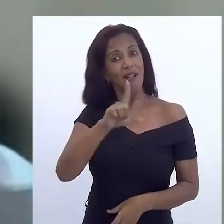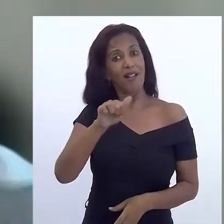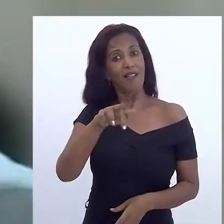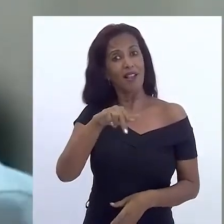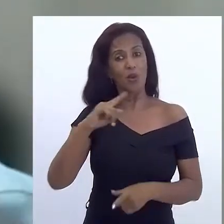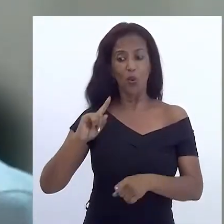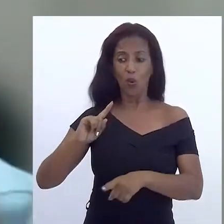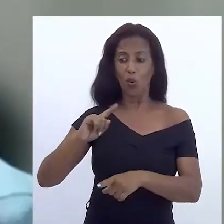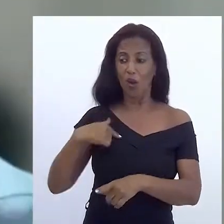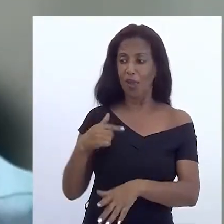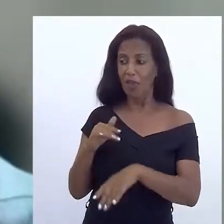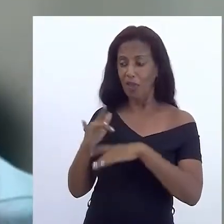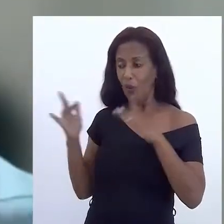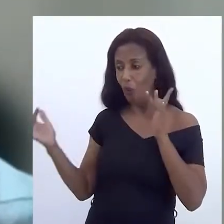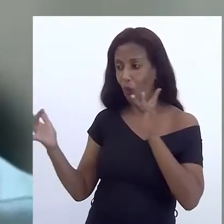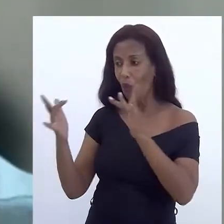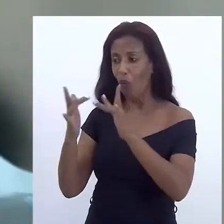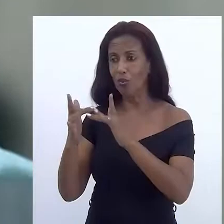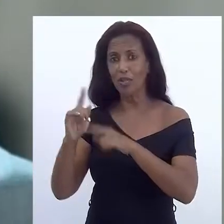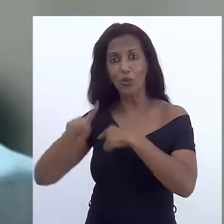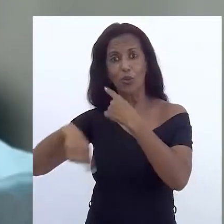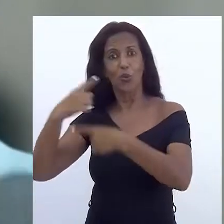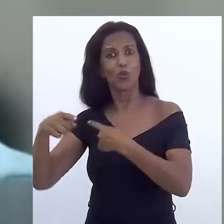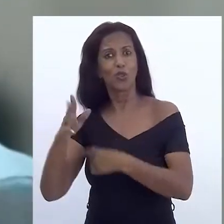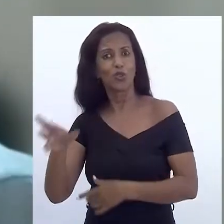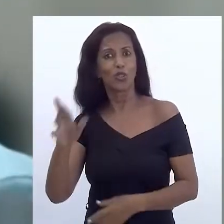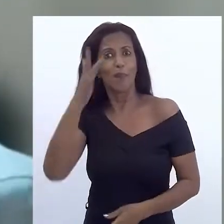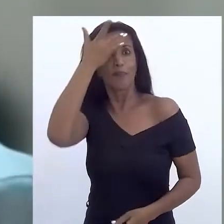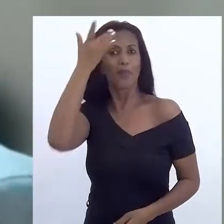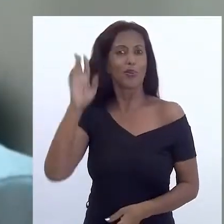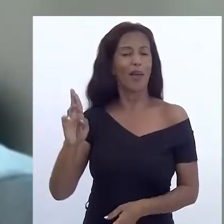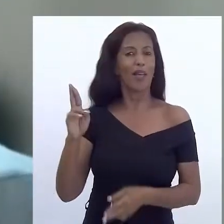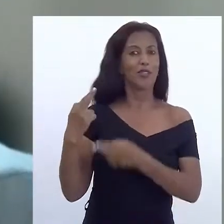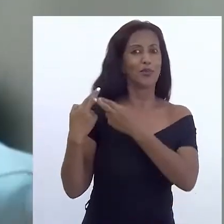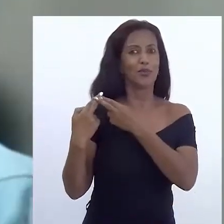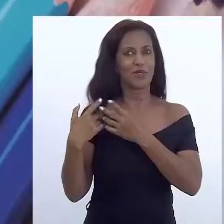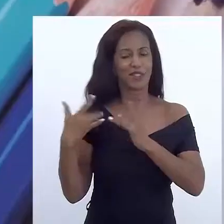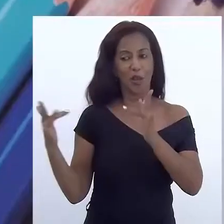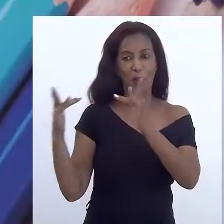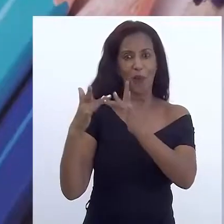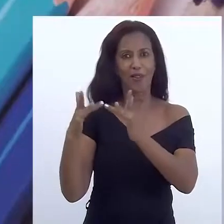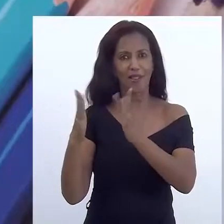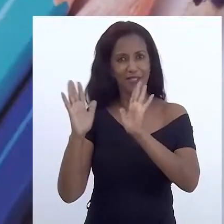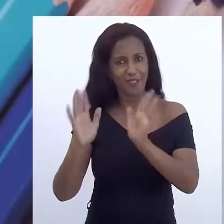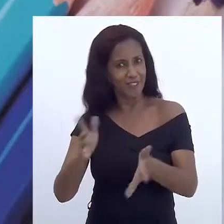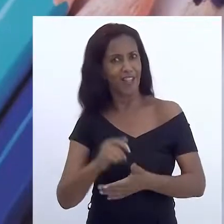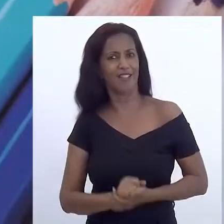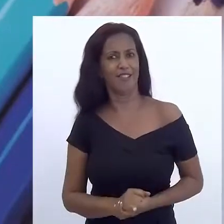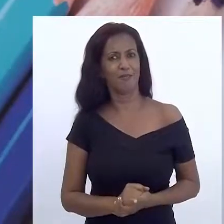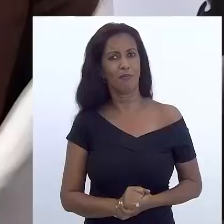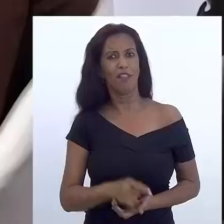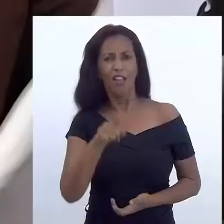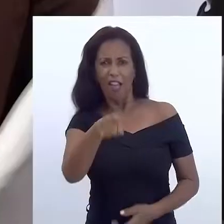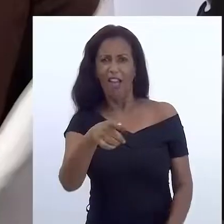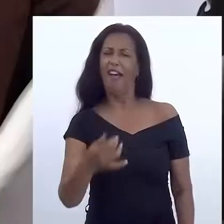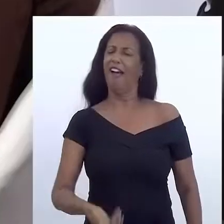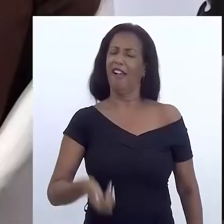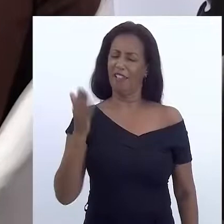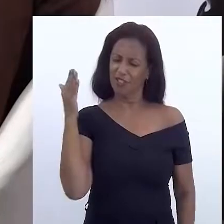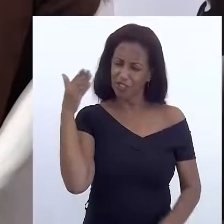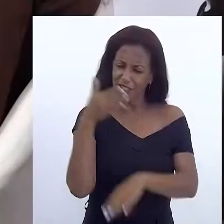seguinte eu já estava com o telefone da veterinária responsável pelo projeto. Você tinha que ir para esse projeto mesmo, tinha que